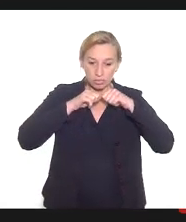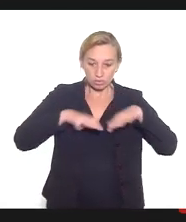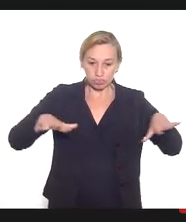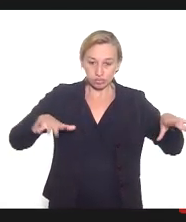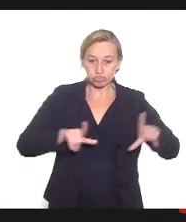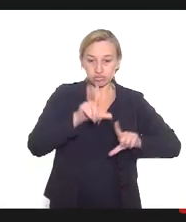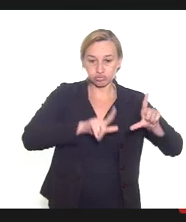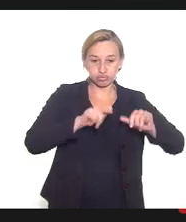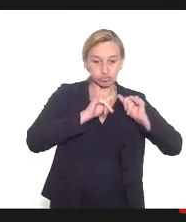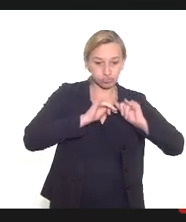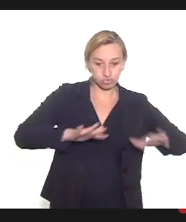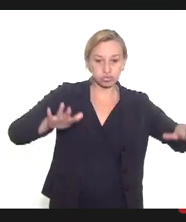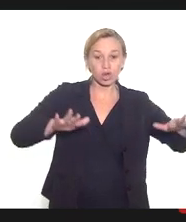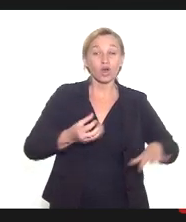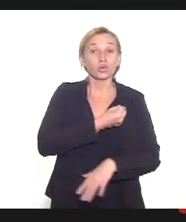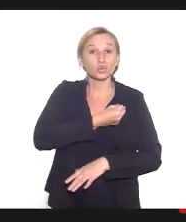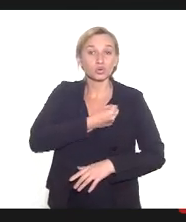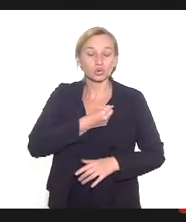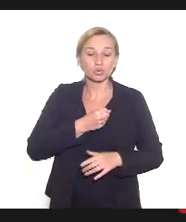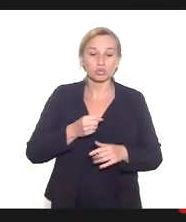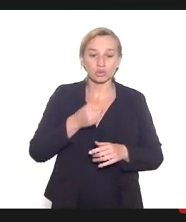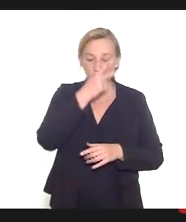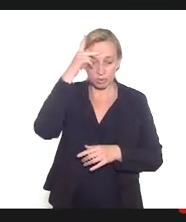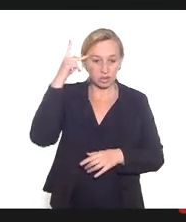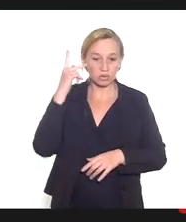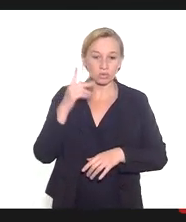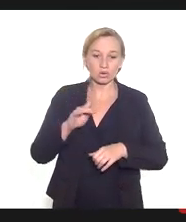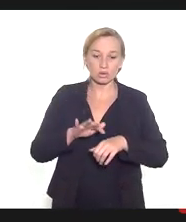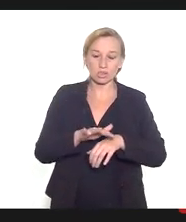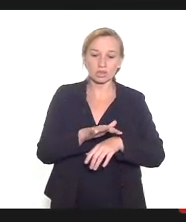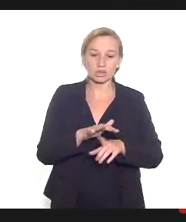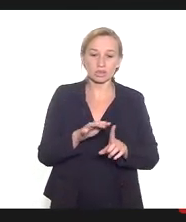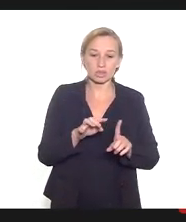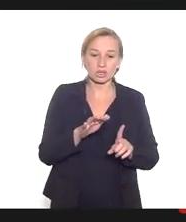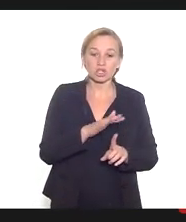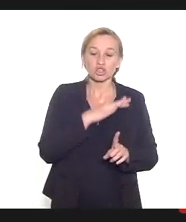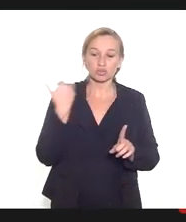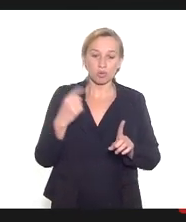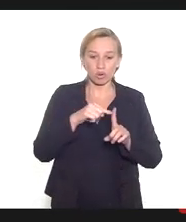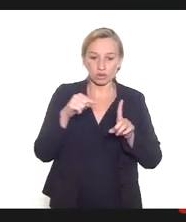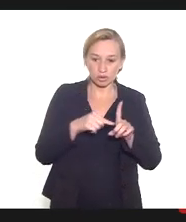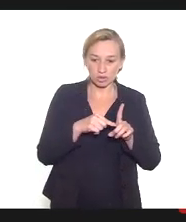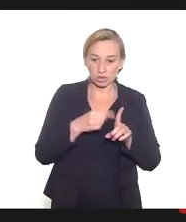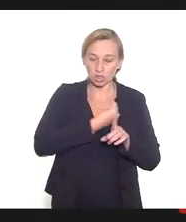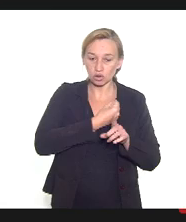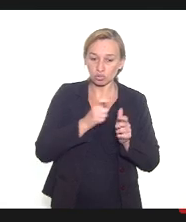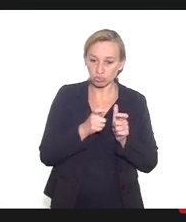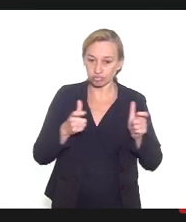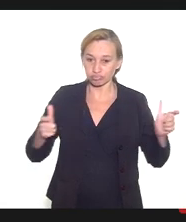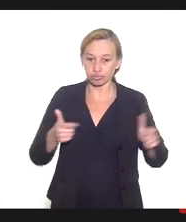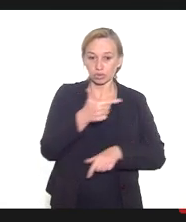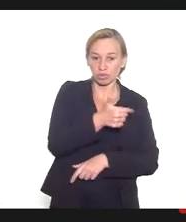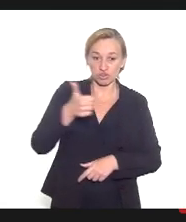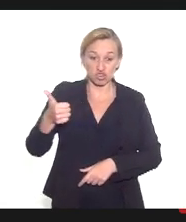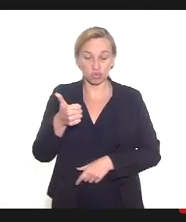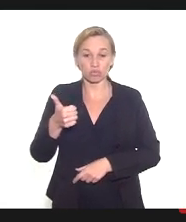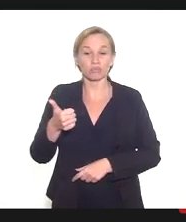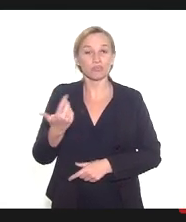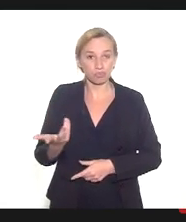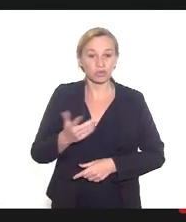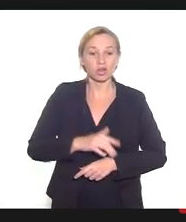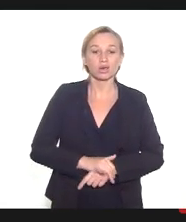amplamente que o número de casos de ouvido 19 interessantes e o número de mortes está aumentando em 2021 e